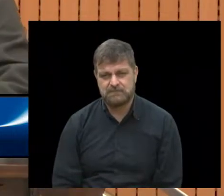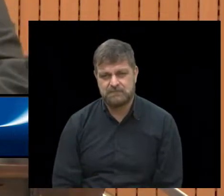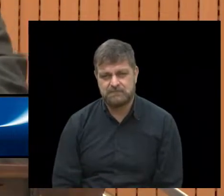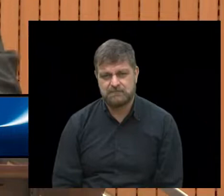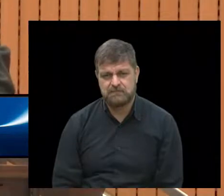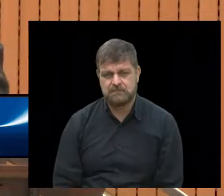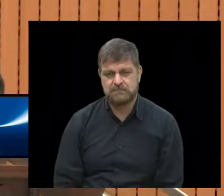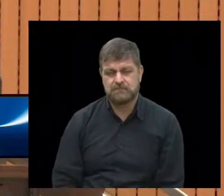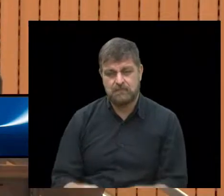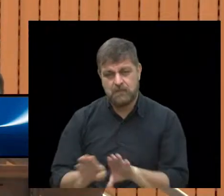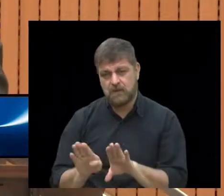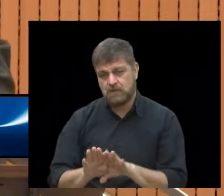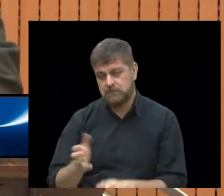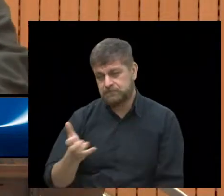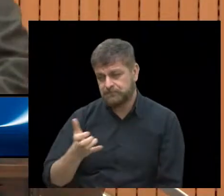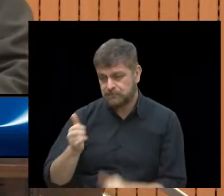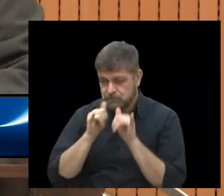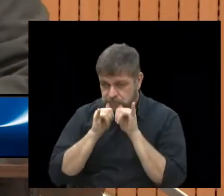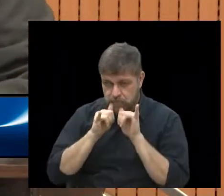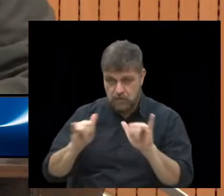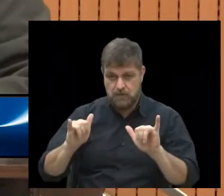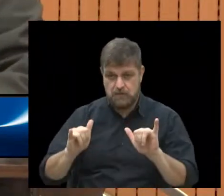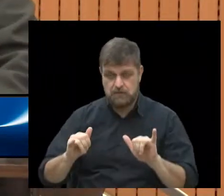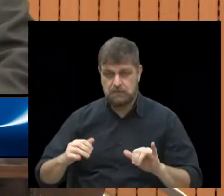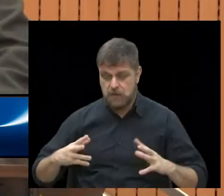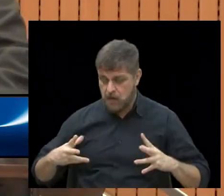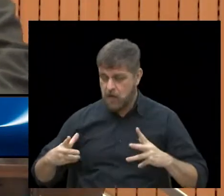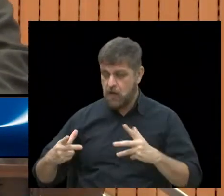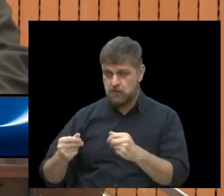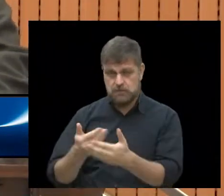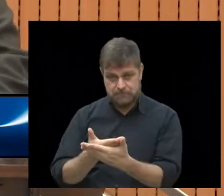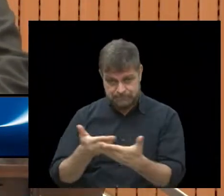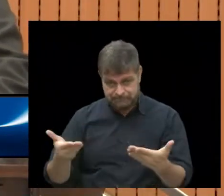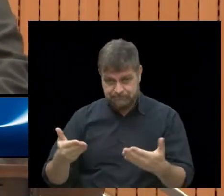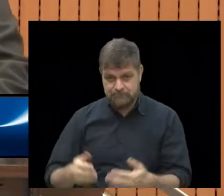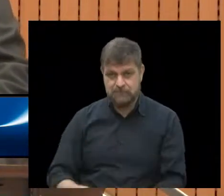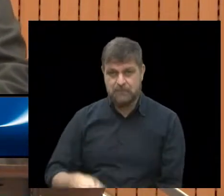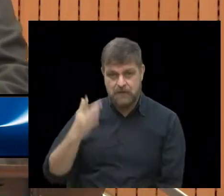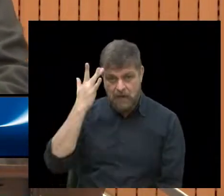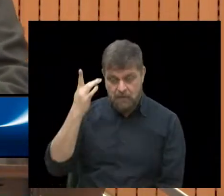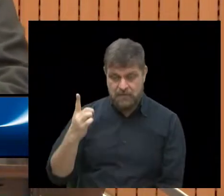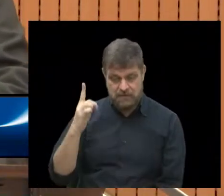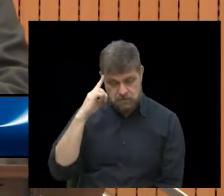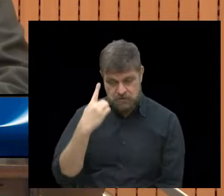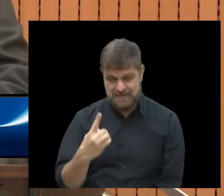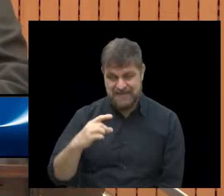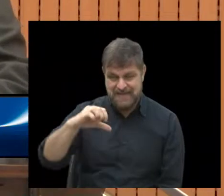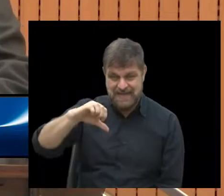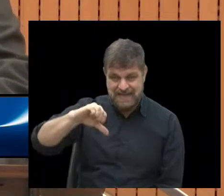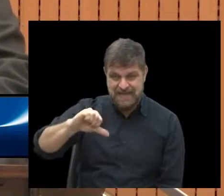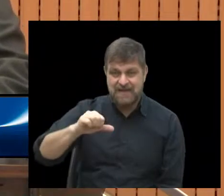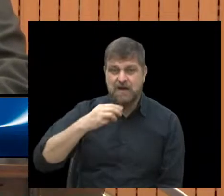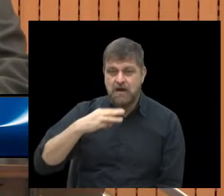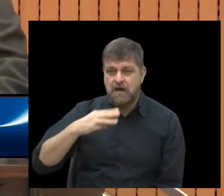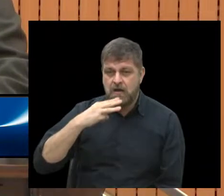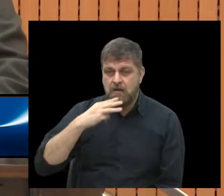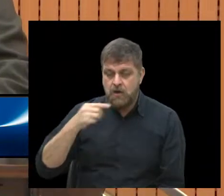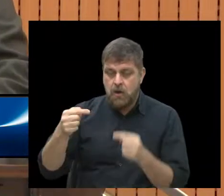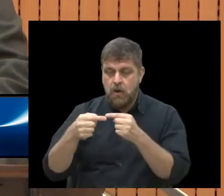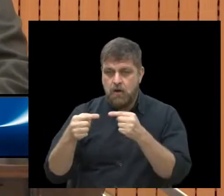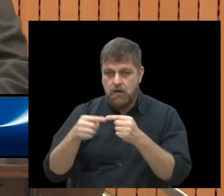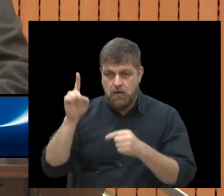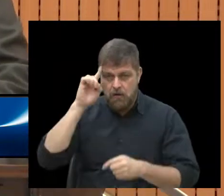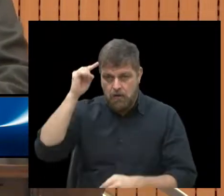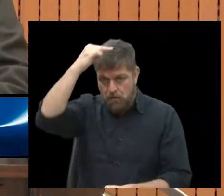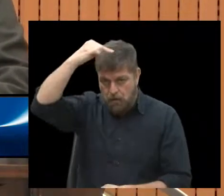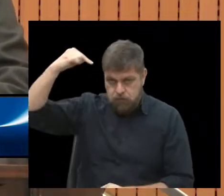Eu quero também dizer aos senhores e às senhoras que amanhã, dia 19 de março, é dia de São José.